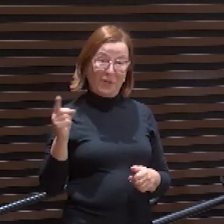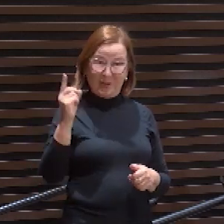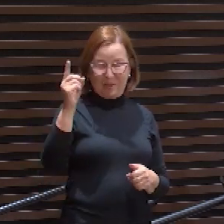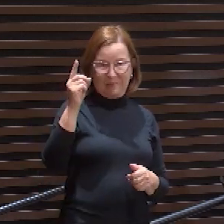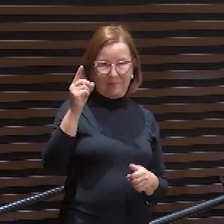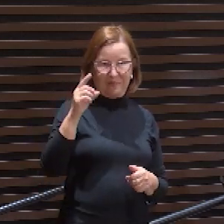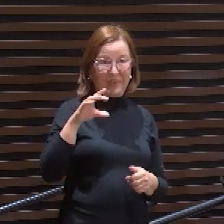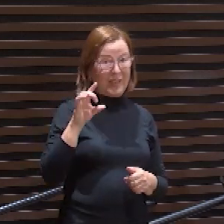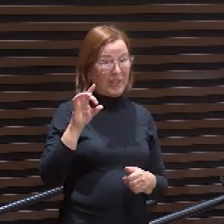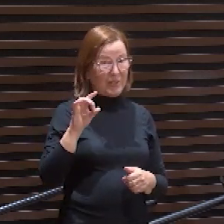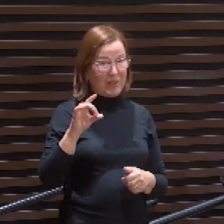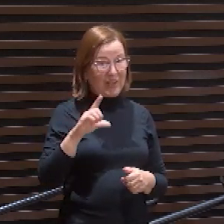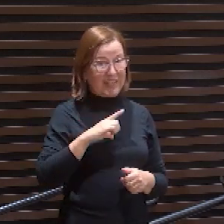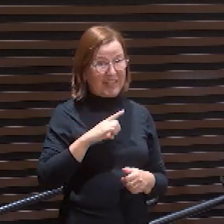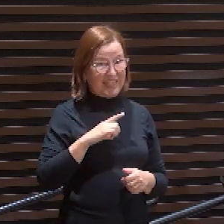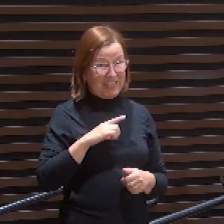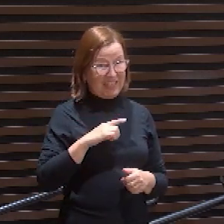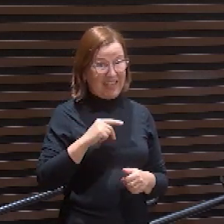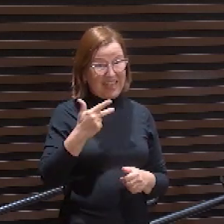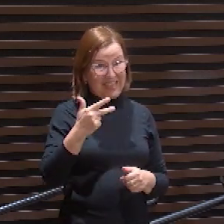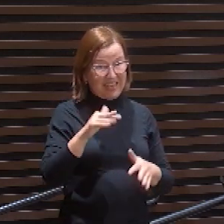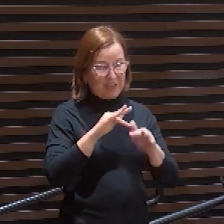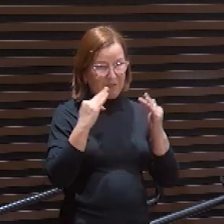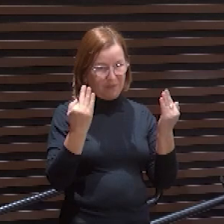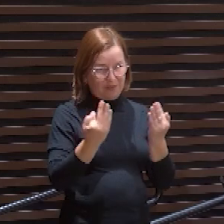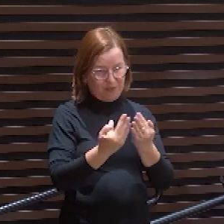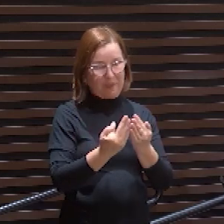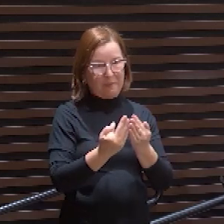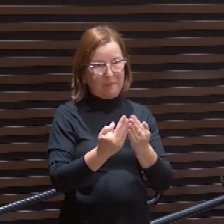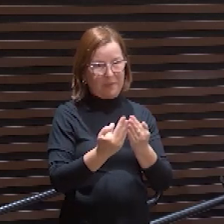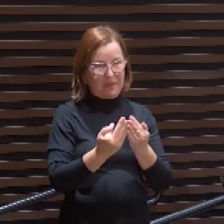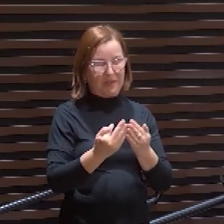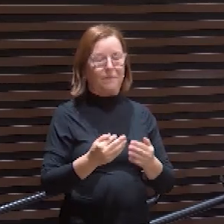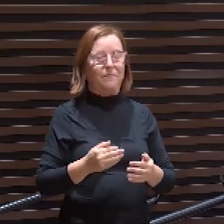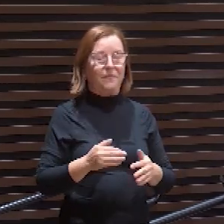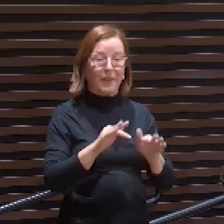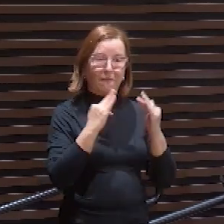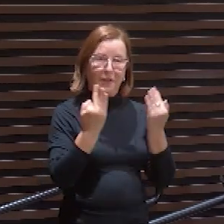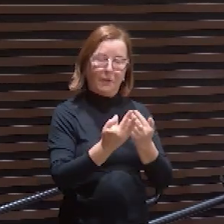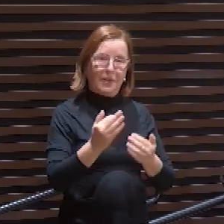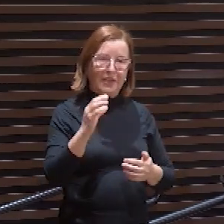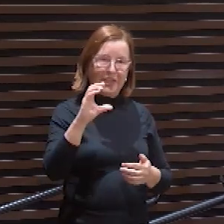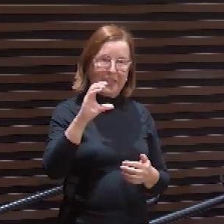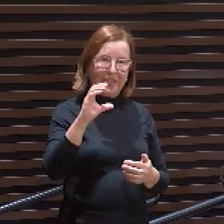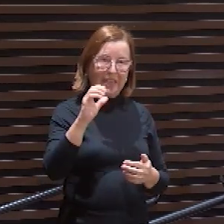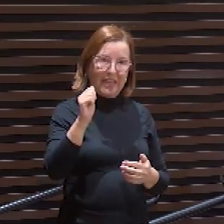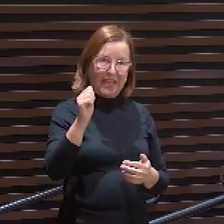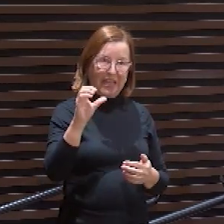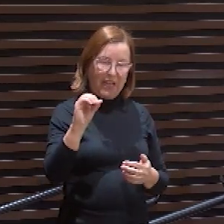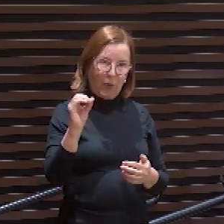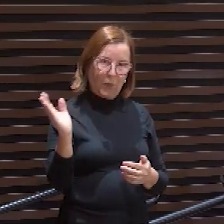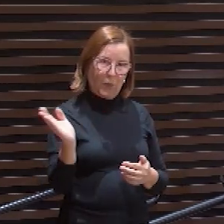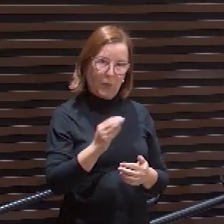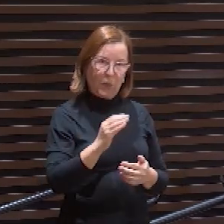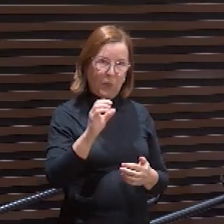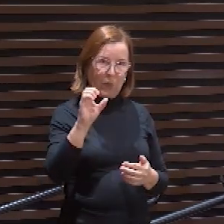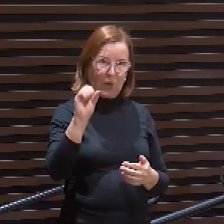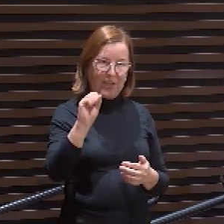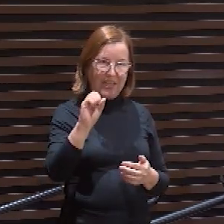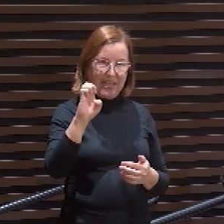3 famílias nesse tempo. A família de Cão, de Sem e de Jafé.